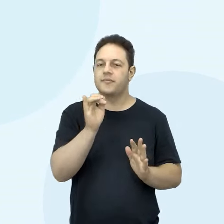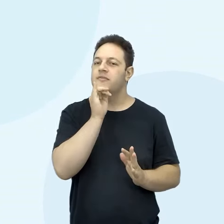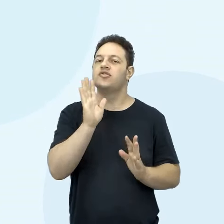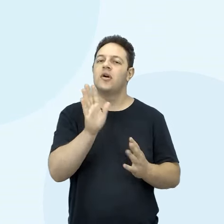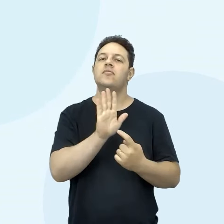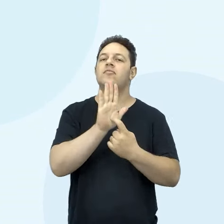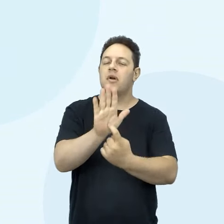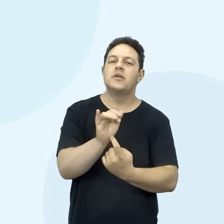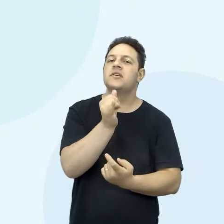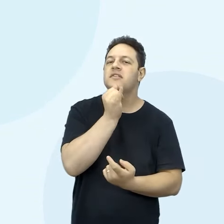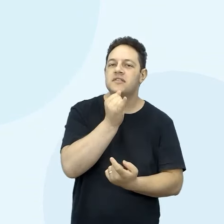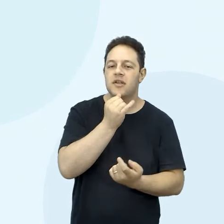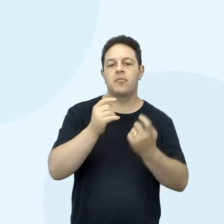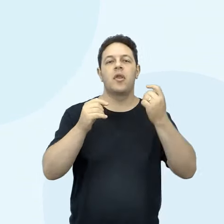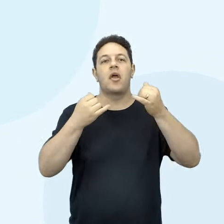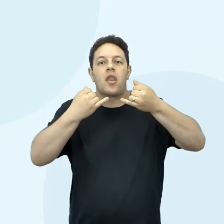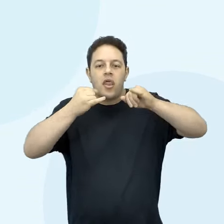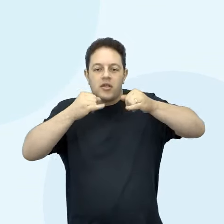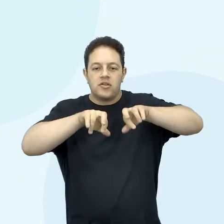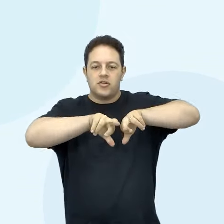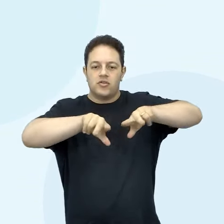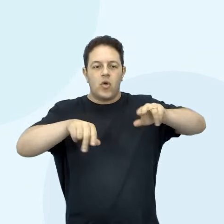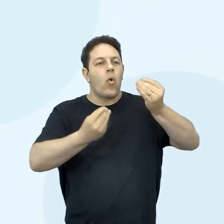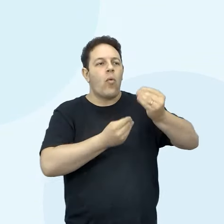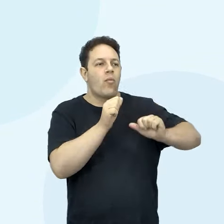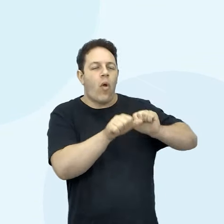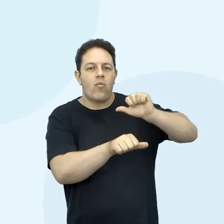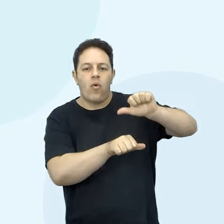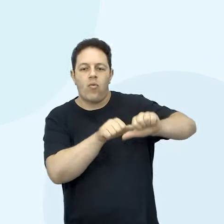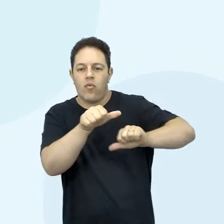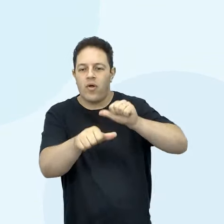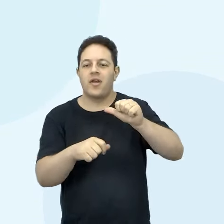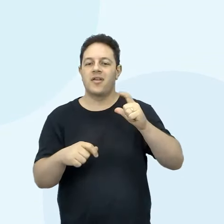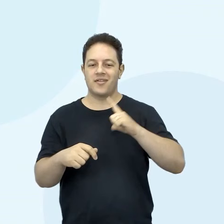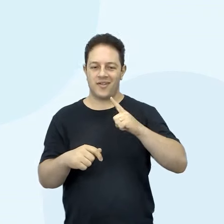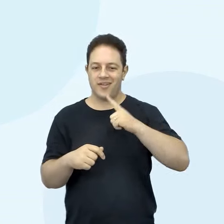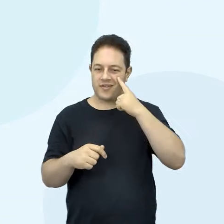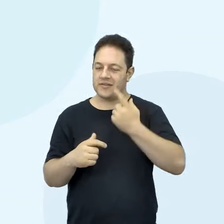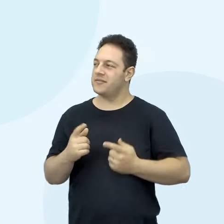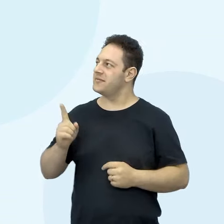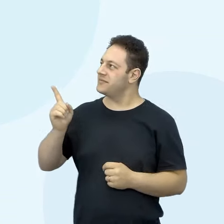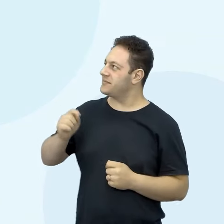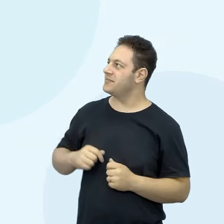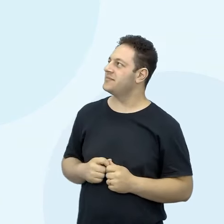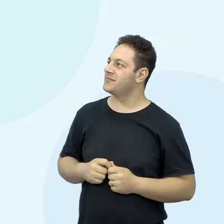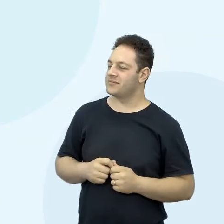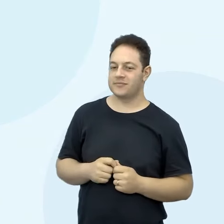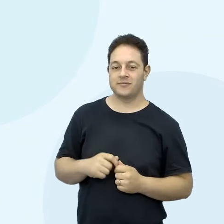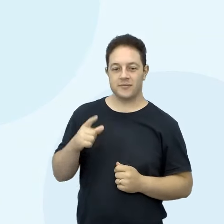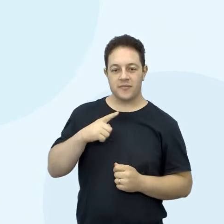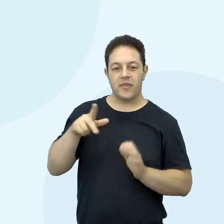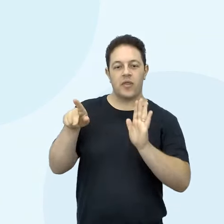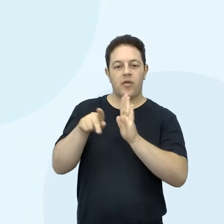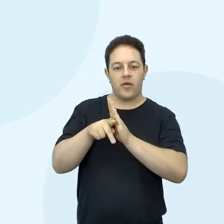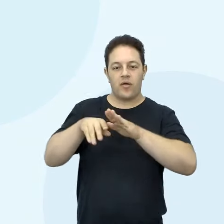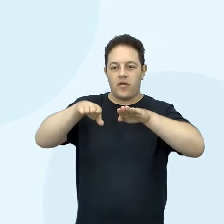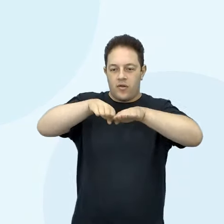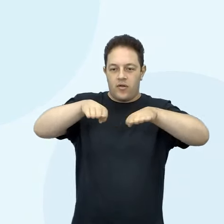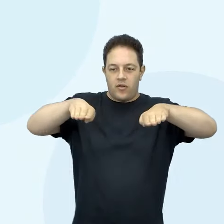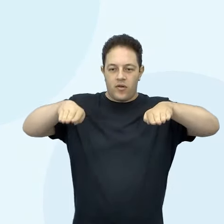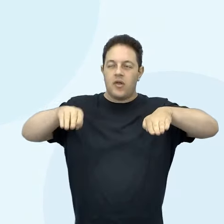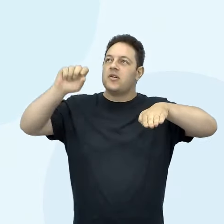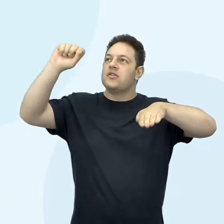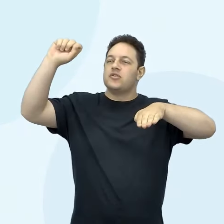apresentamos alguns exemplos de energia e suas transformações. Ali demos um pequeno destaque ali para energia solar, para energia